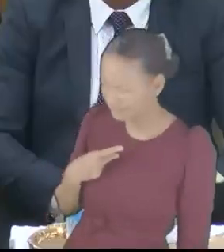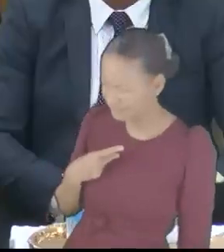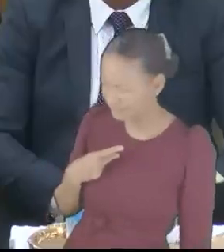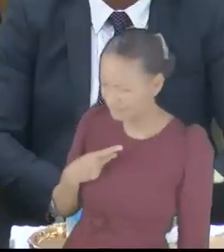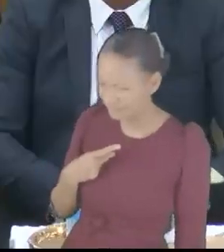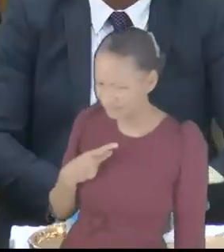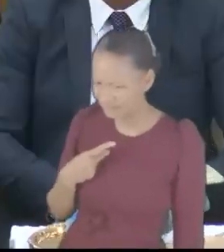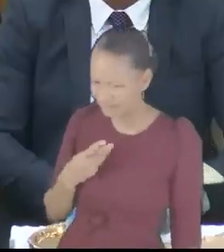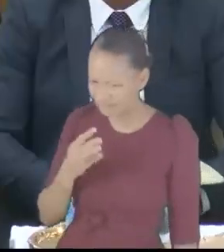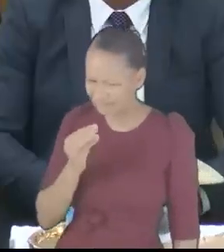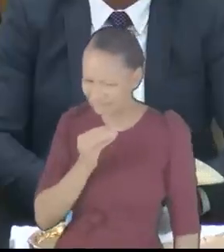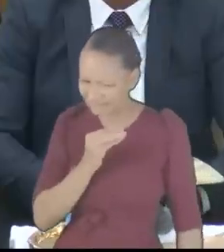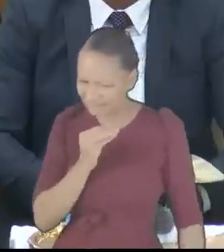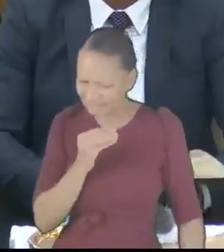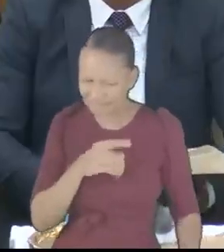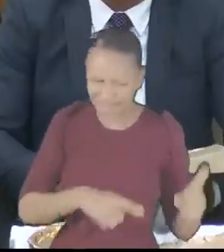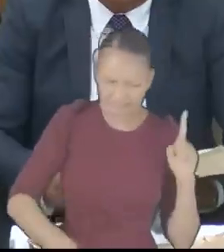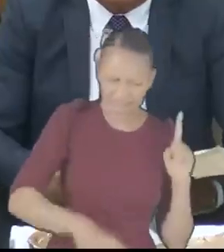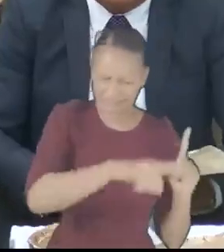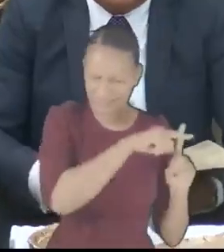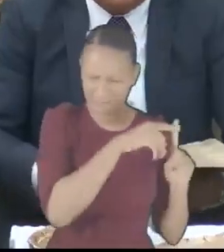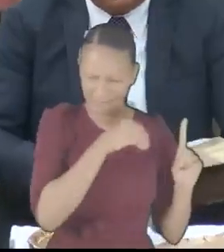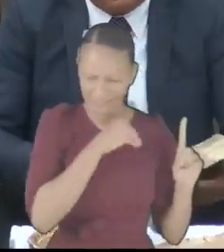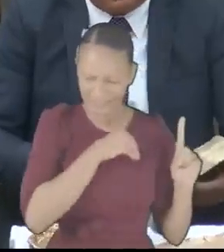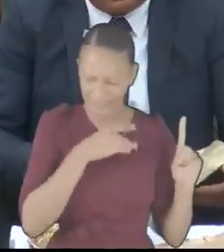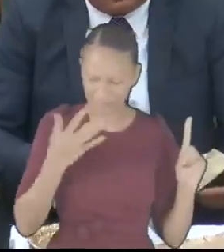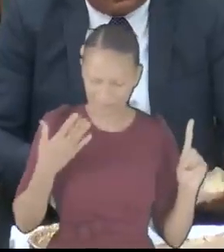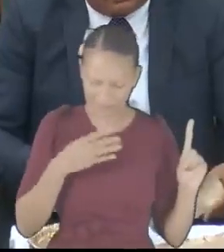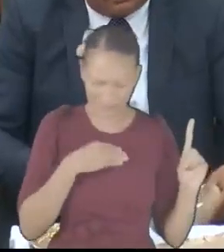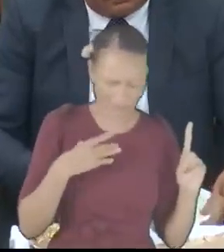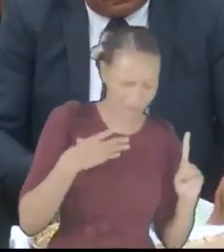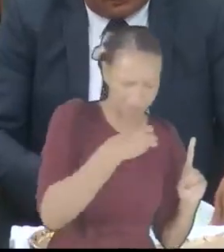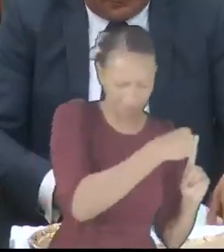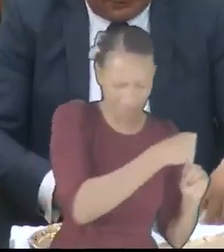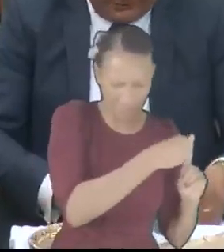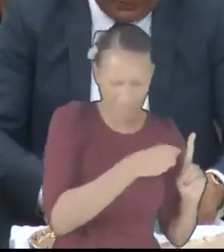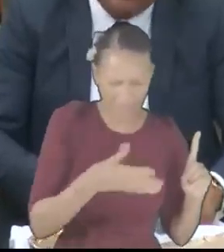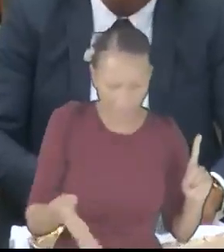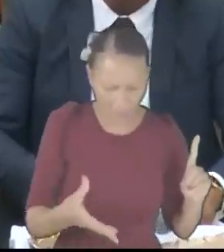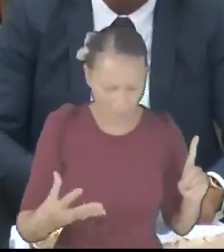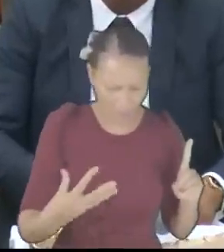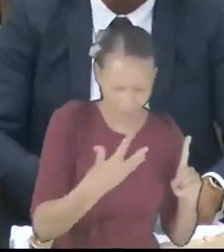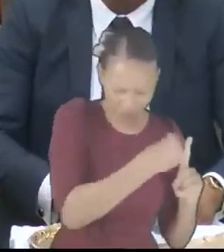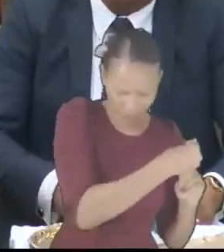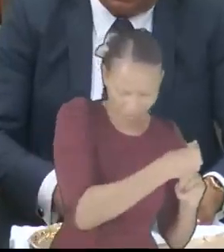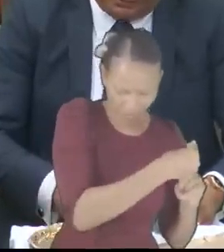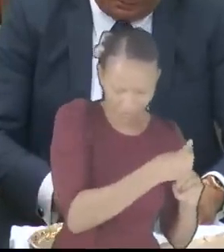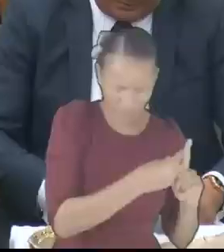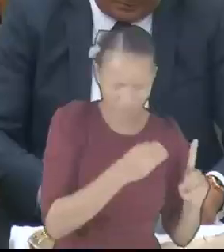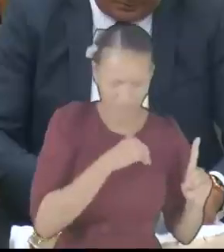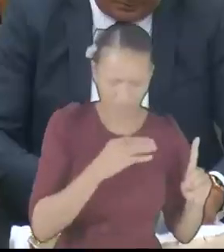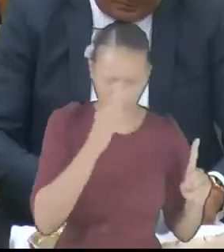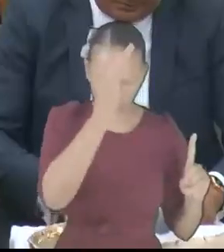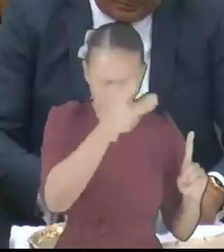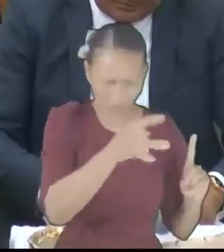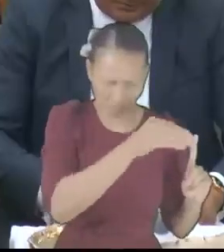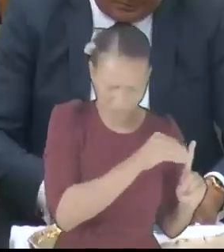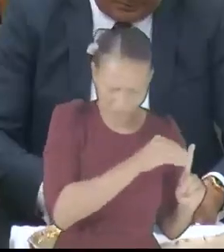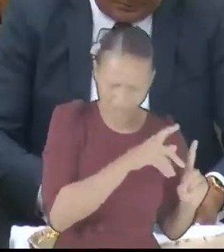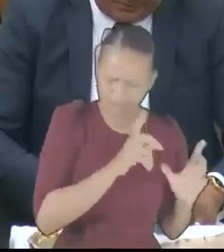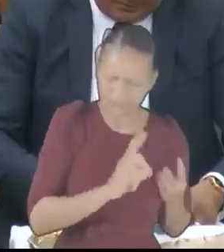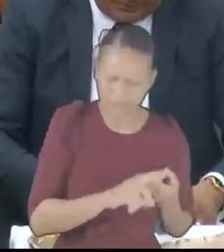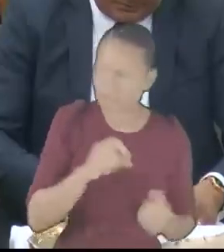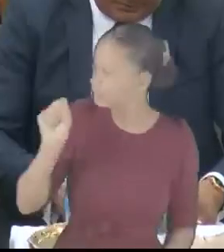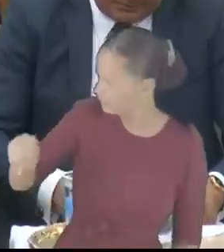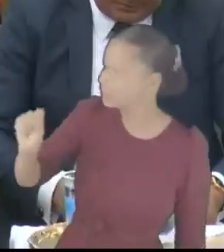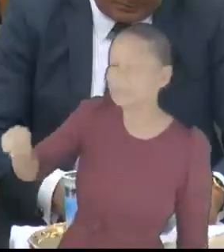dizer que na cruz foram pagos os pecados passados, os pecados presentes e os pecados futuros? Foram, sim.